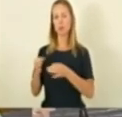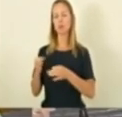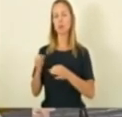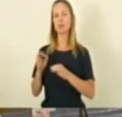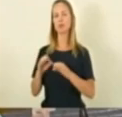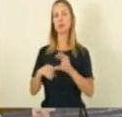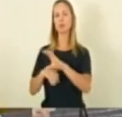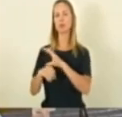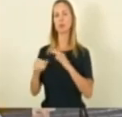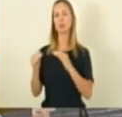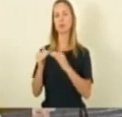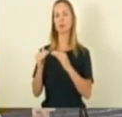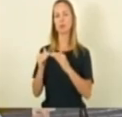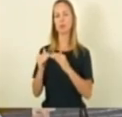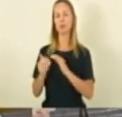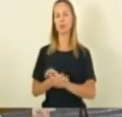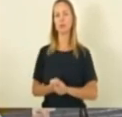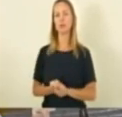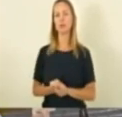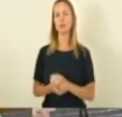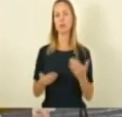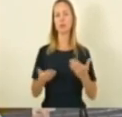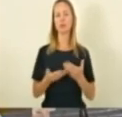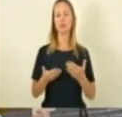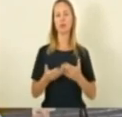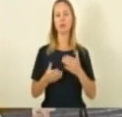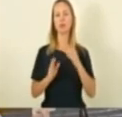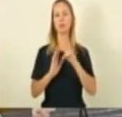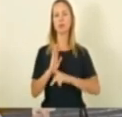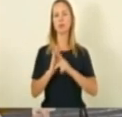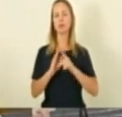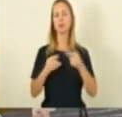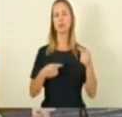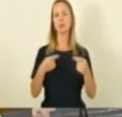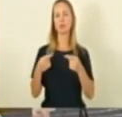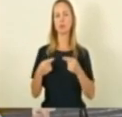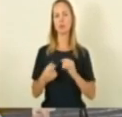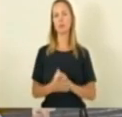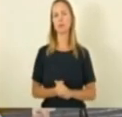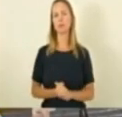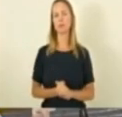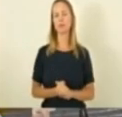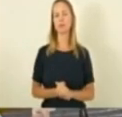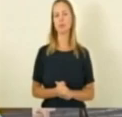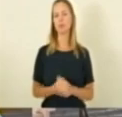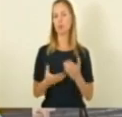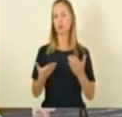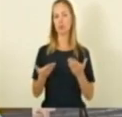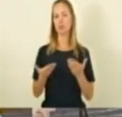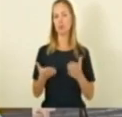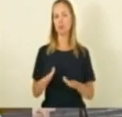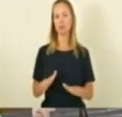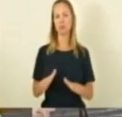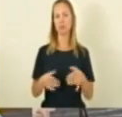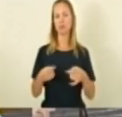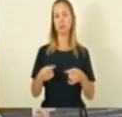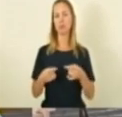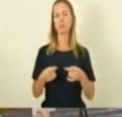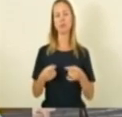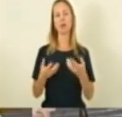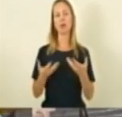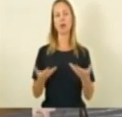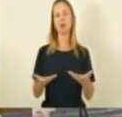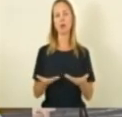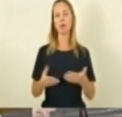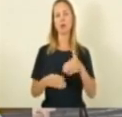constitucionalidade do projeto e colocar a matéria em discussão. Não tendo quem queira discutir, eu vou colher